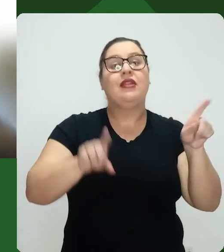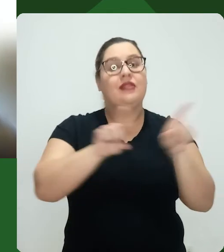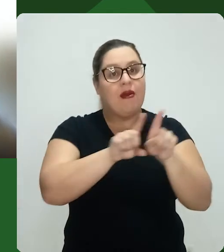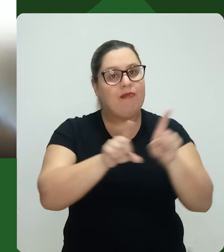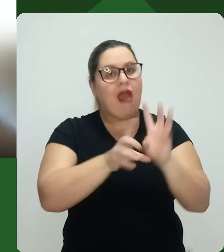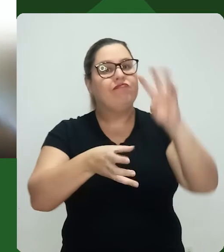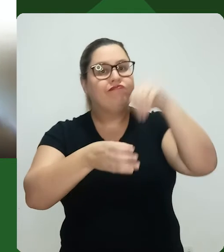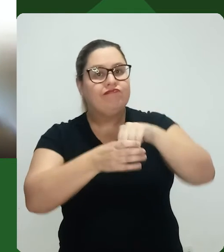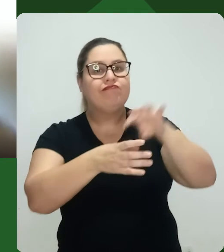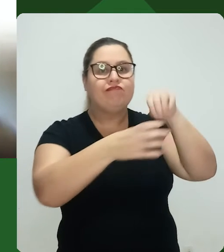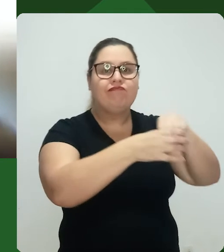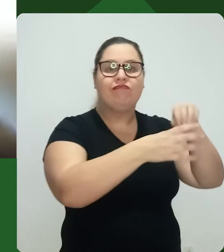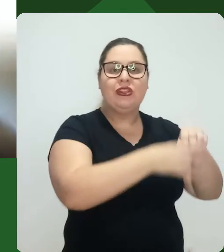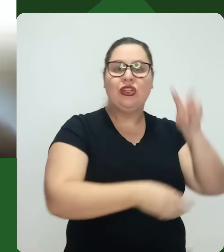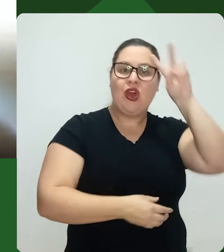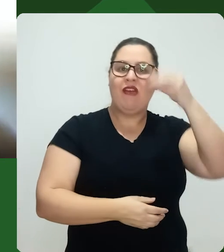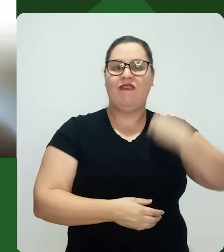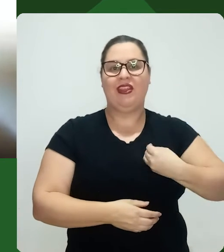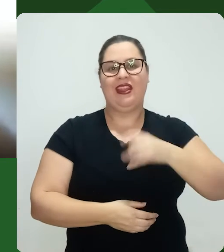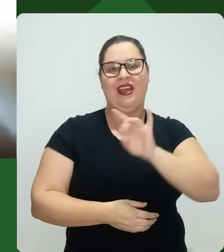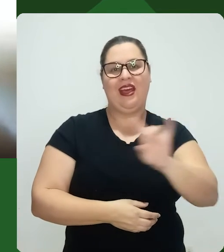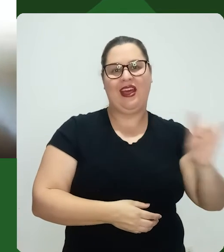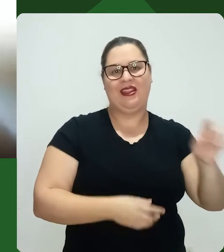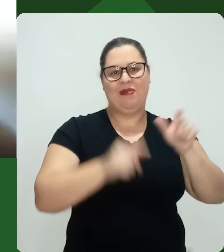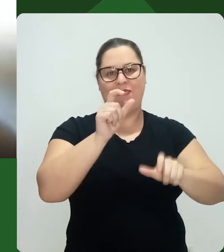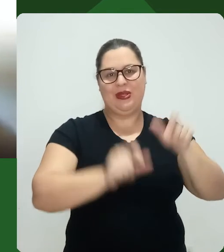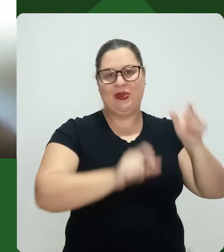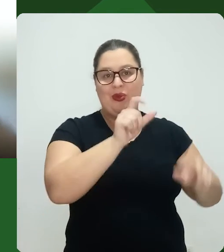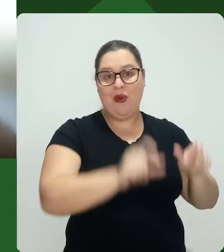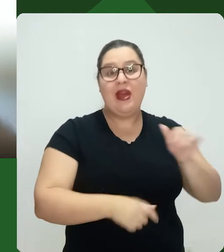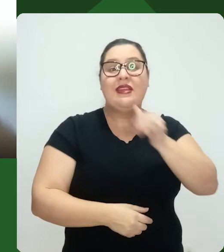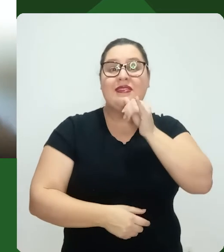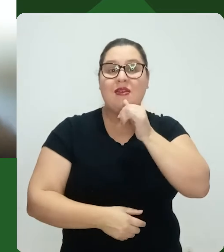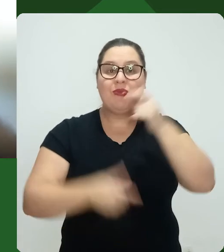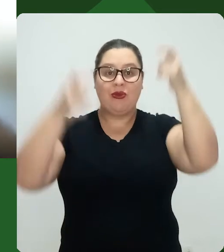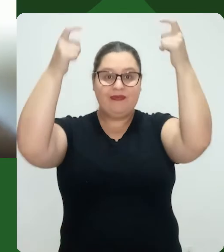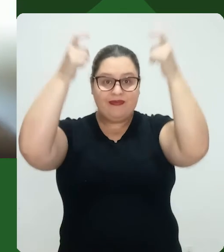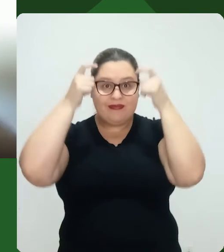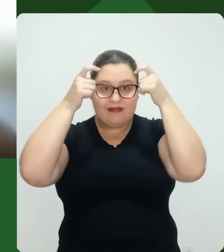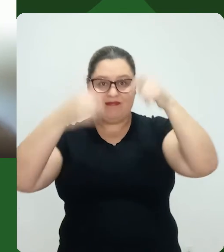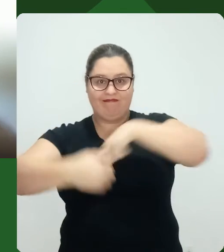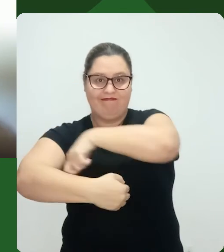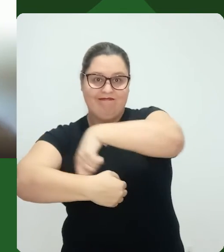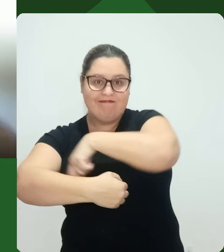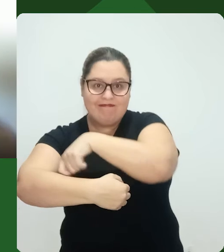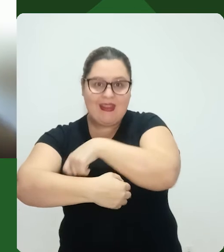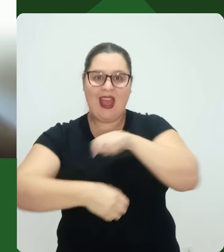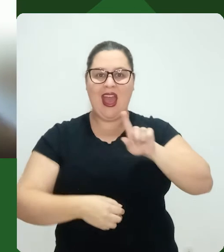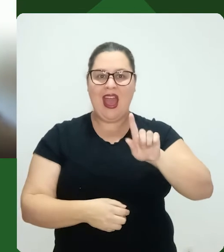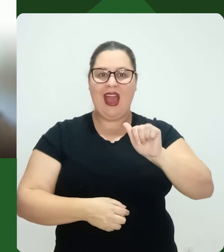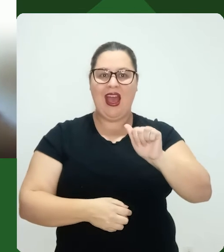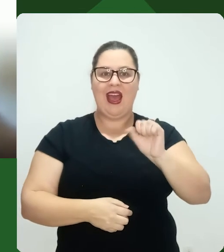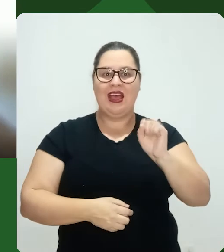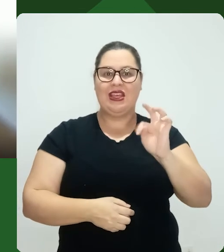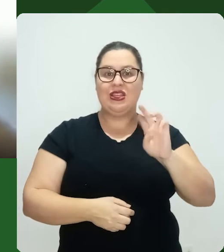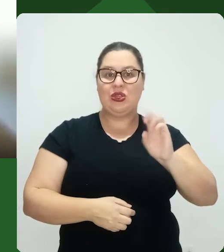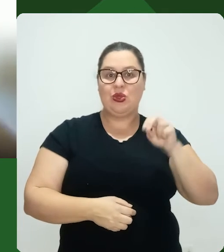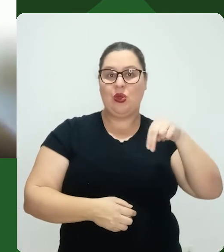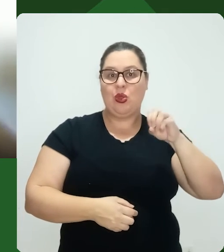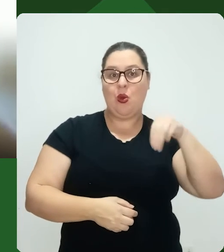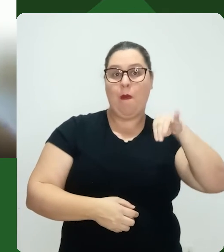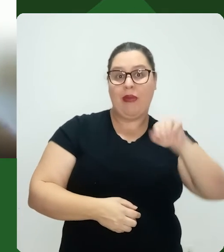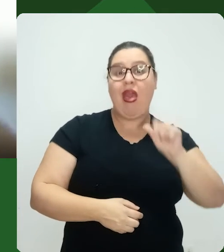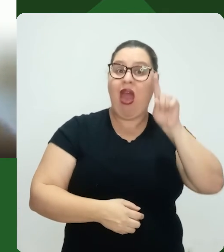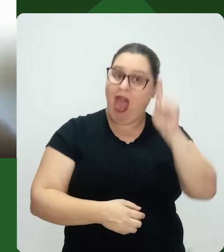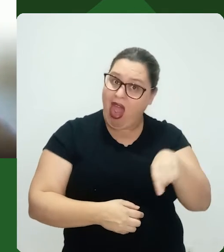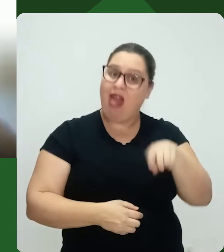coisas que são cotidianas das pessoas, né, a história da gastronomia é uma delas, por exemplo, né, como é que as pessoas se alimentam, se alimentavam, que é